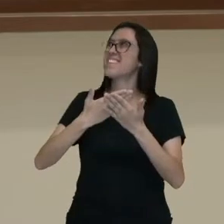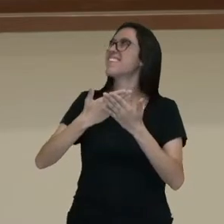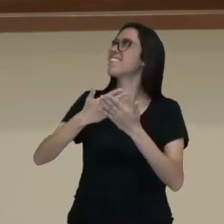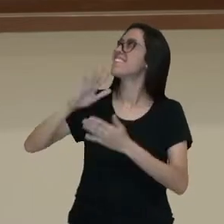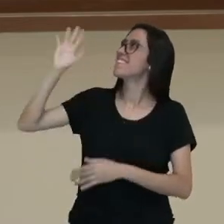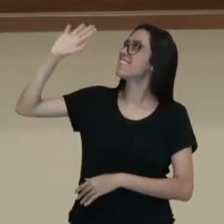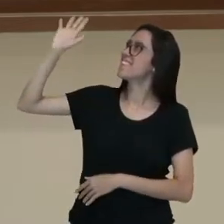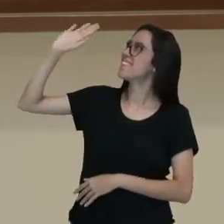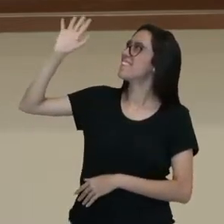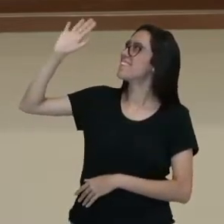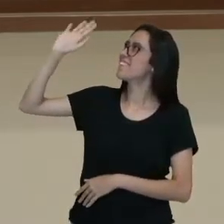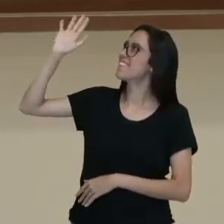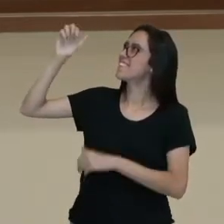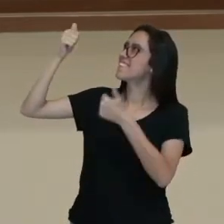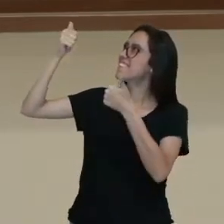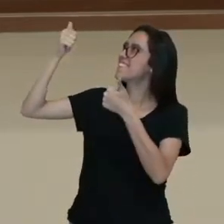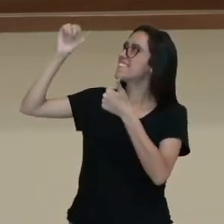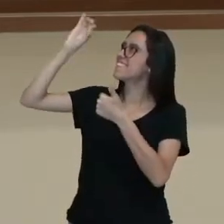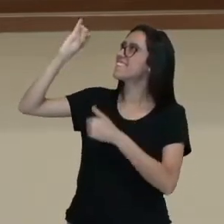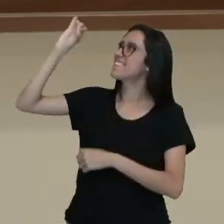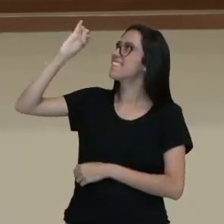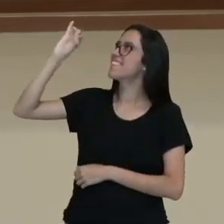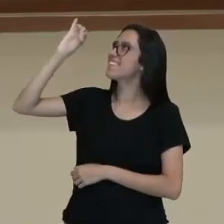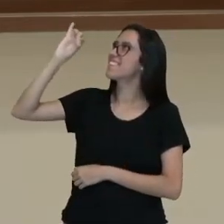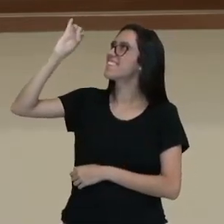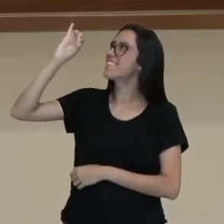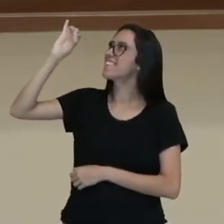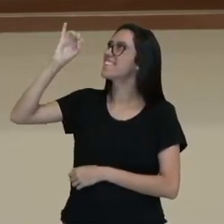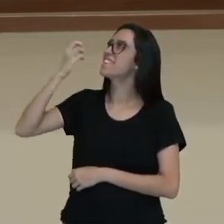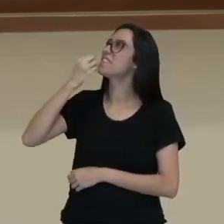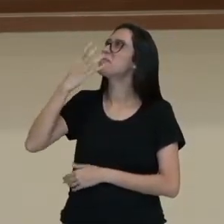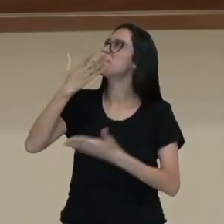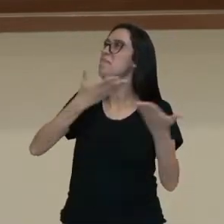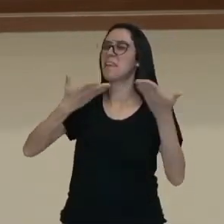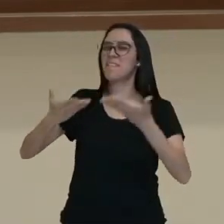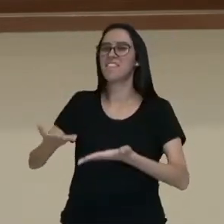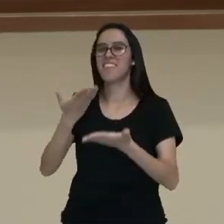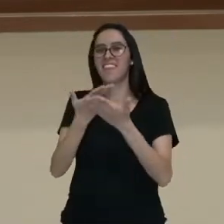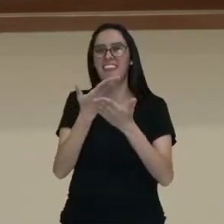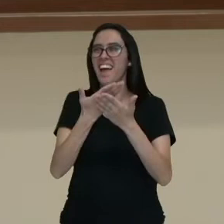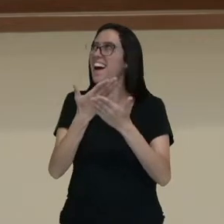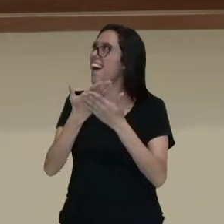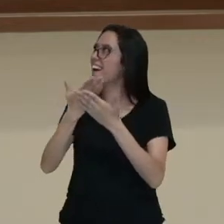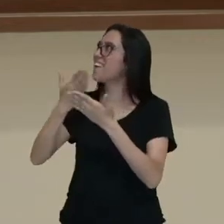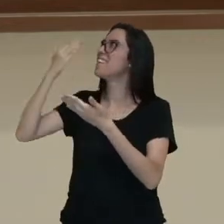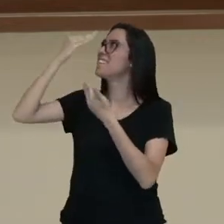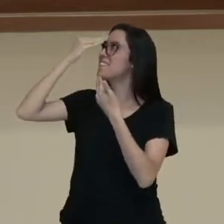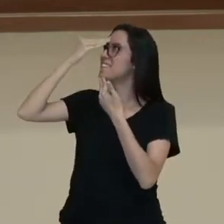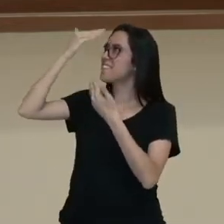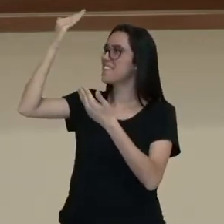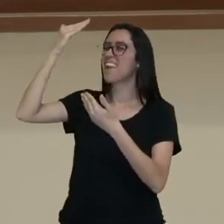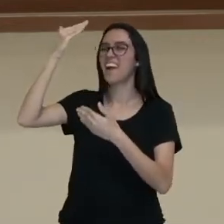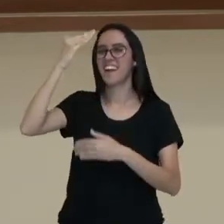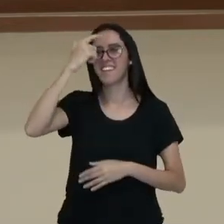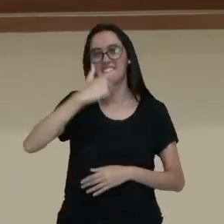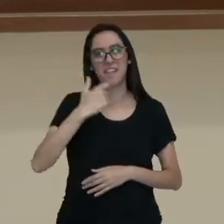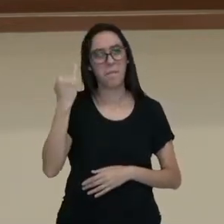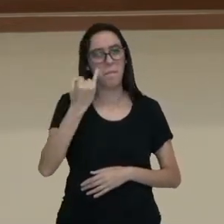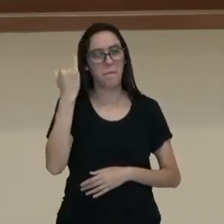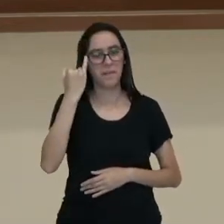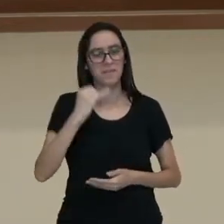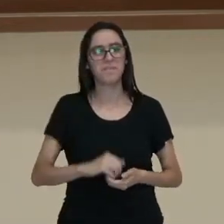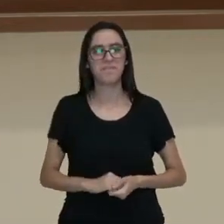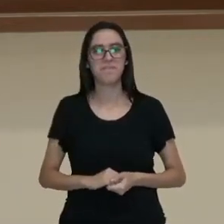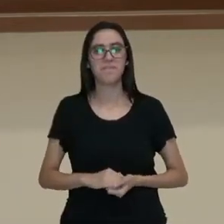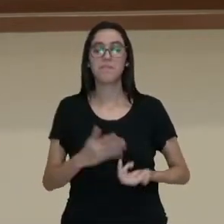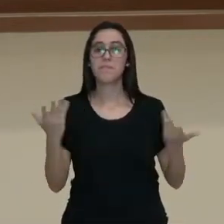intérprete. Olá, Jéssica! Seja bem-vinda à nossa aula. Você é muito importante para nós. E